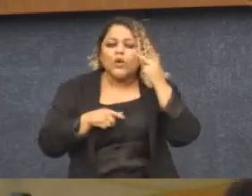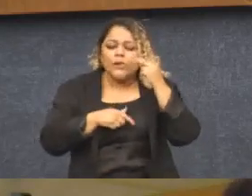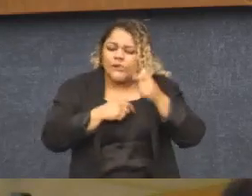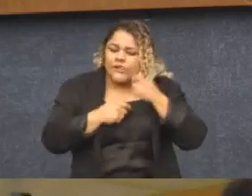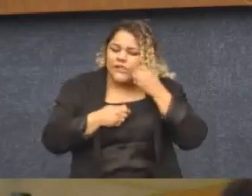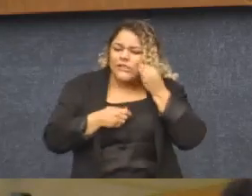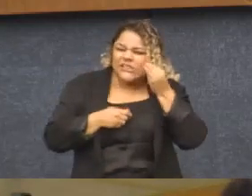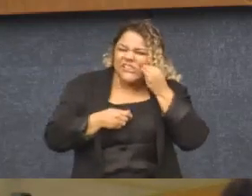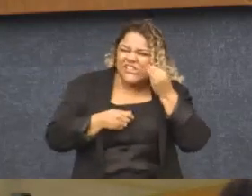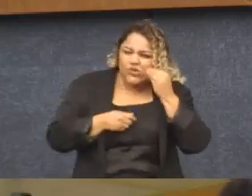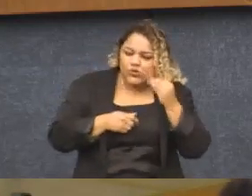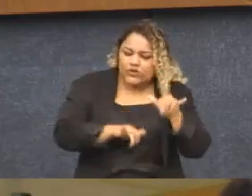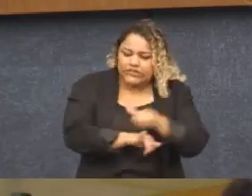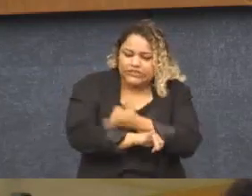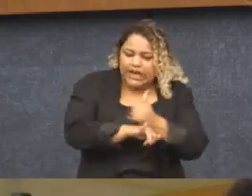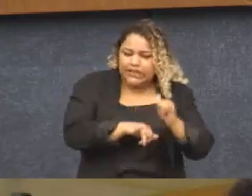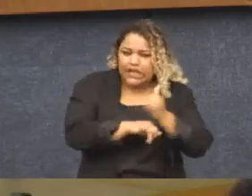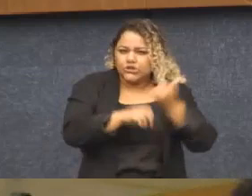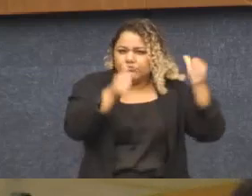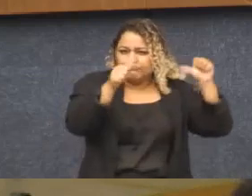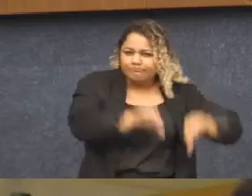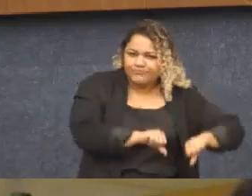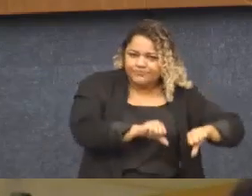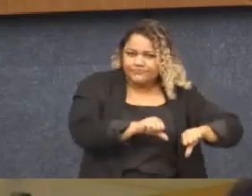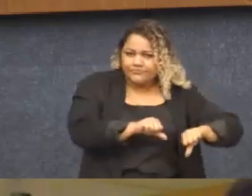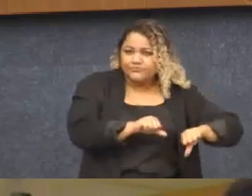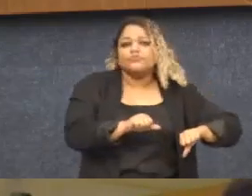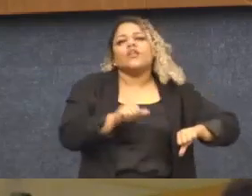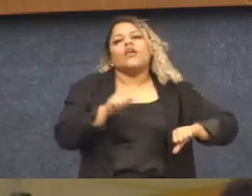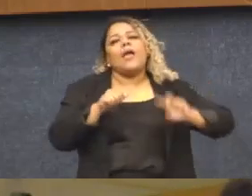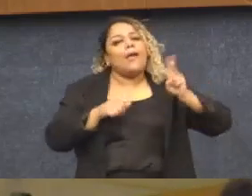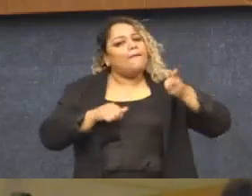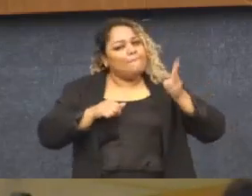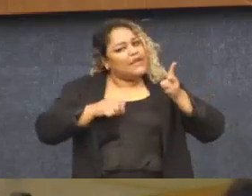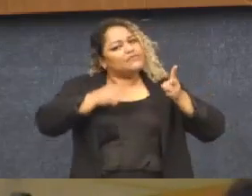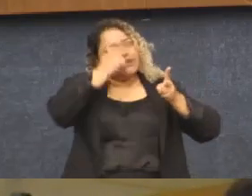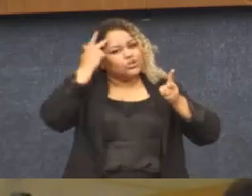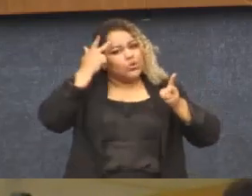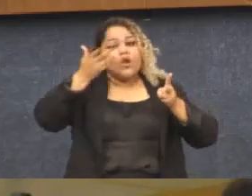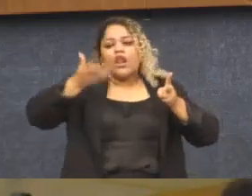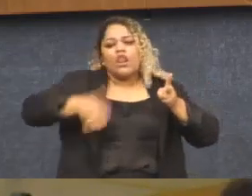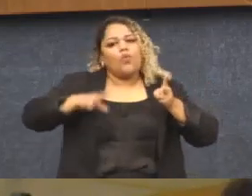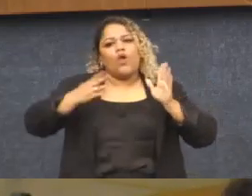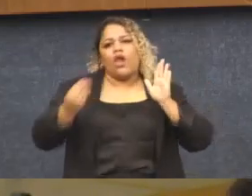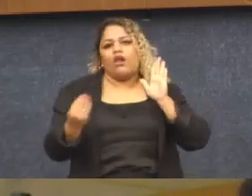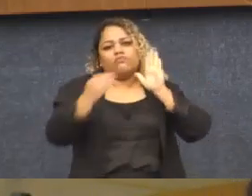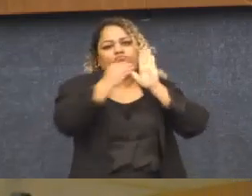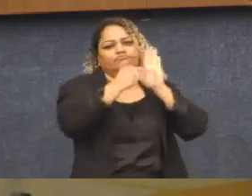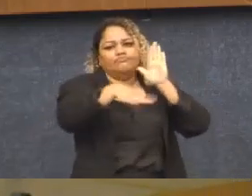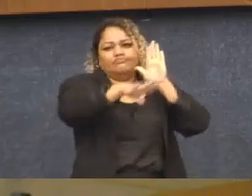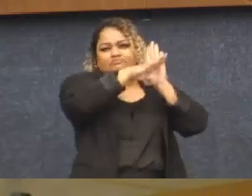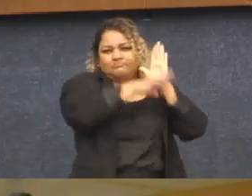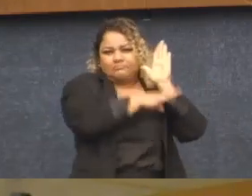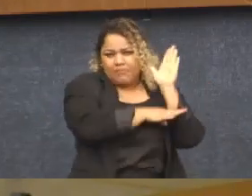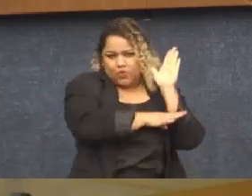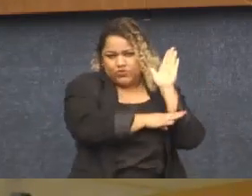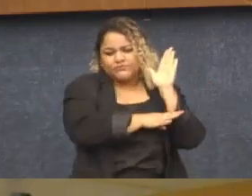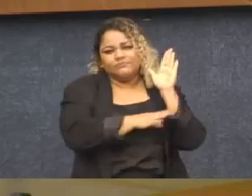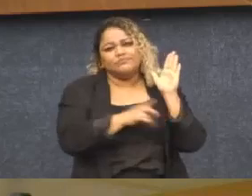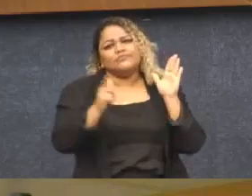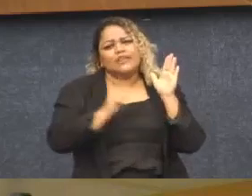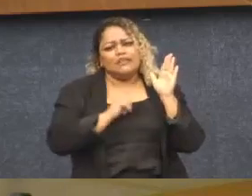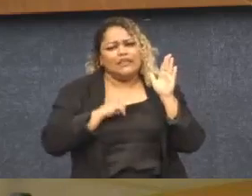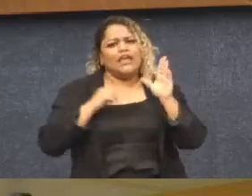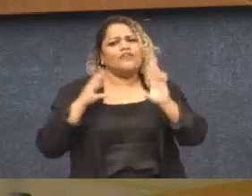projeto naquela votação em segundo turno, não queria que fosse pautado de jeito nenhum aqui. Com muita